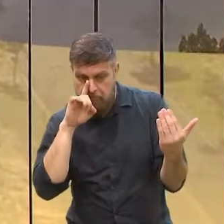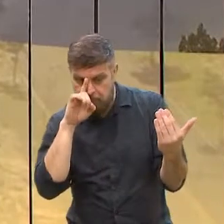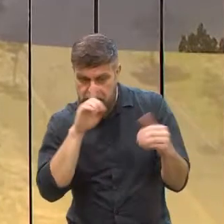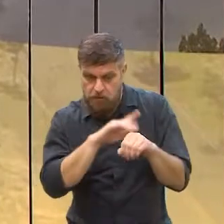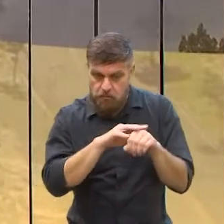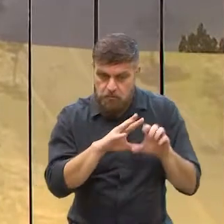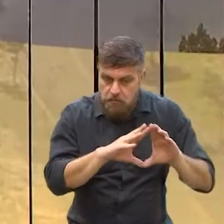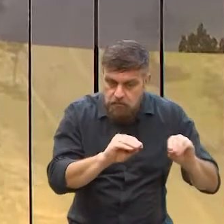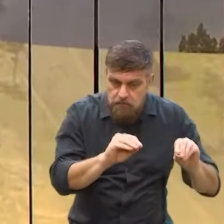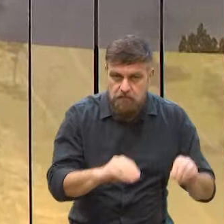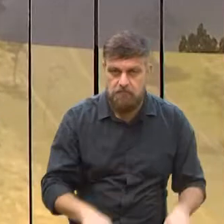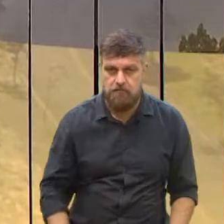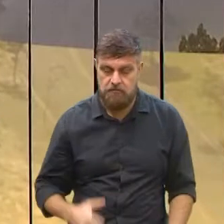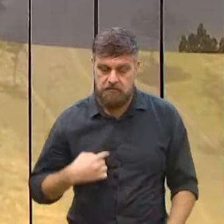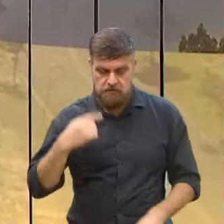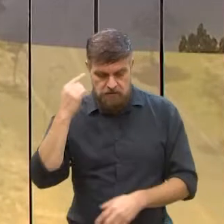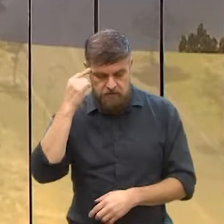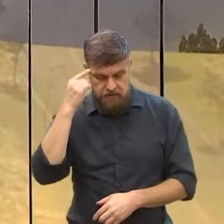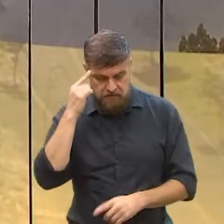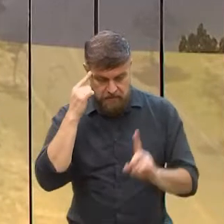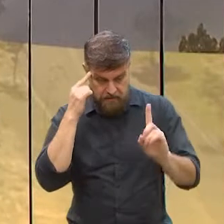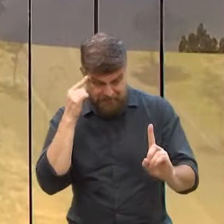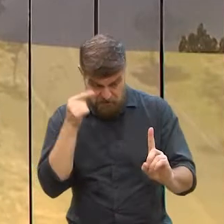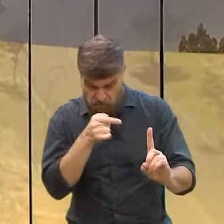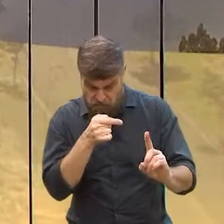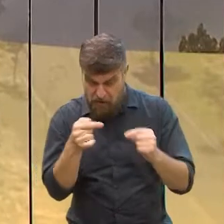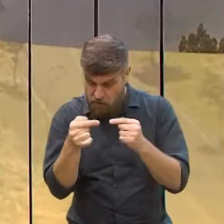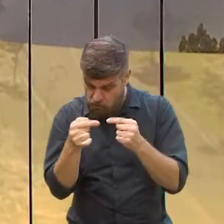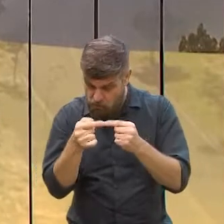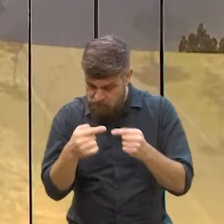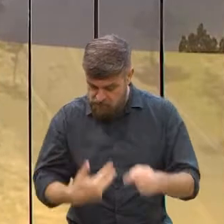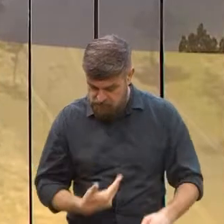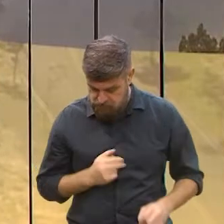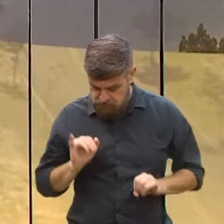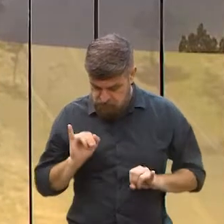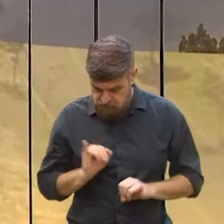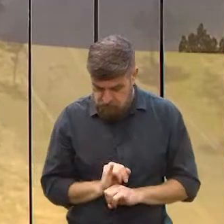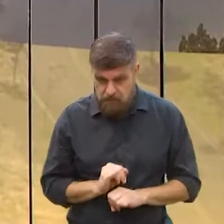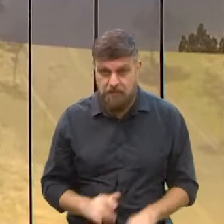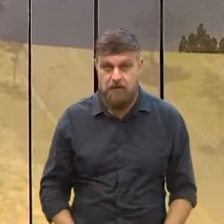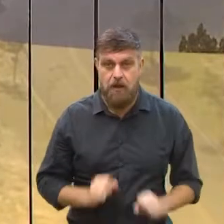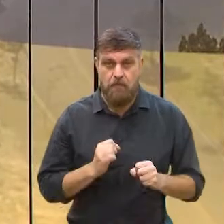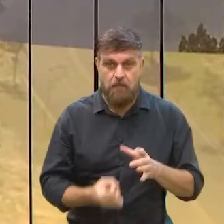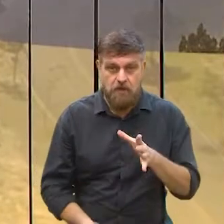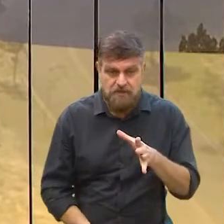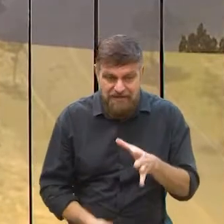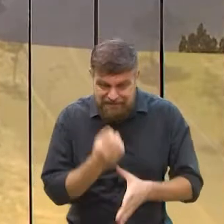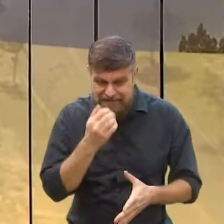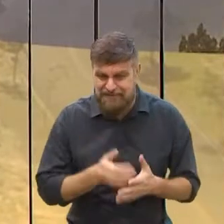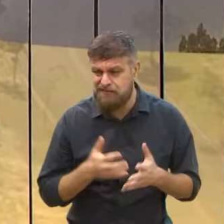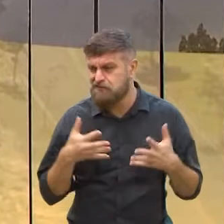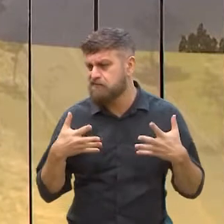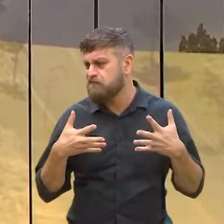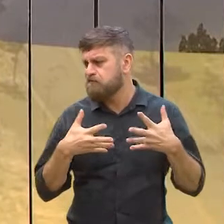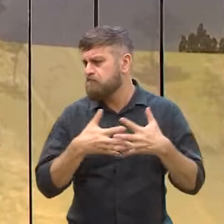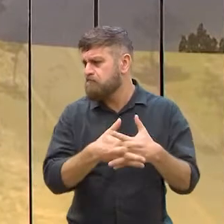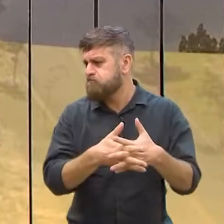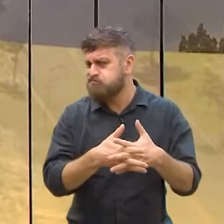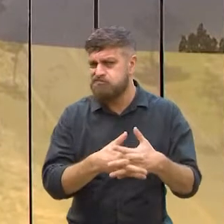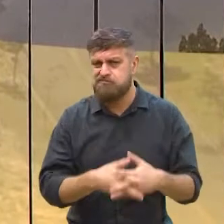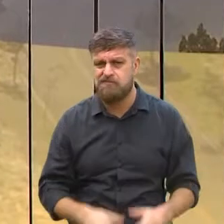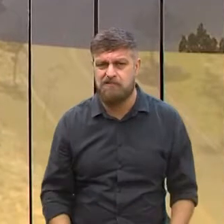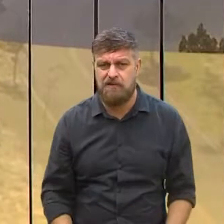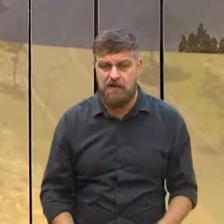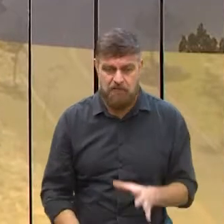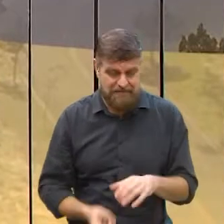indicada exatamente por isso. Os riscos de complicações, né? De complicações podem